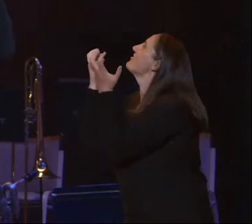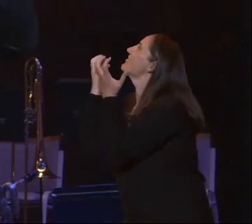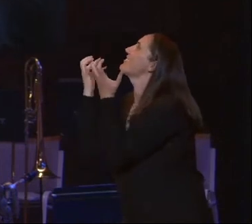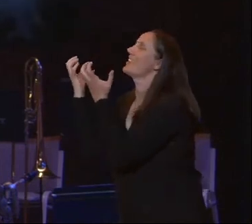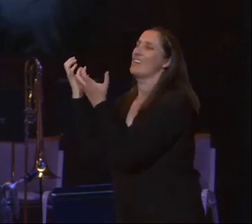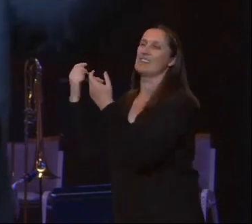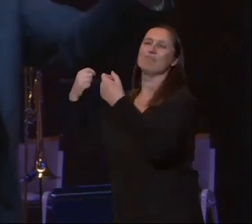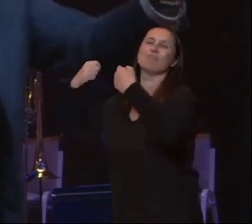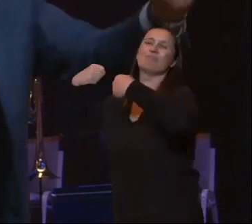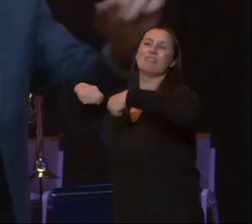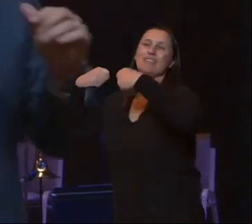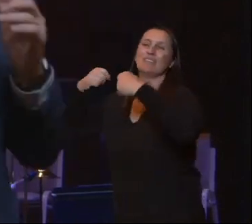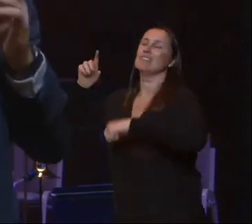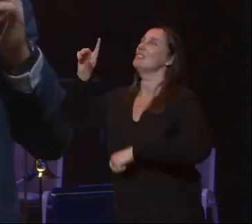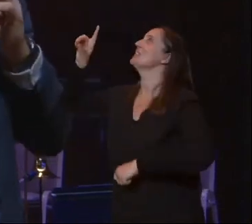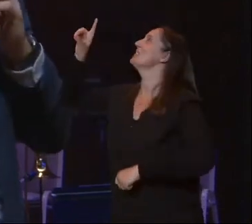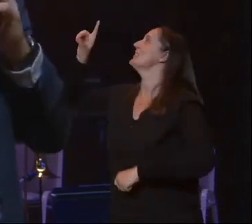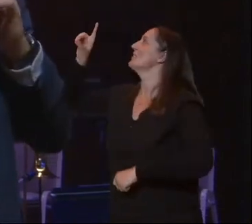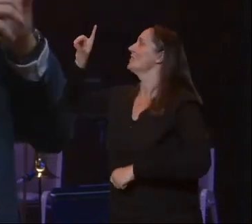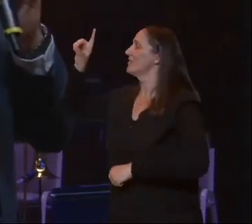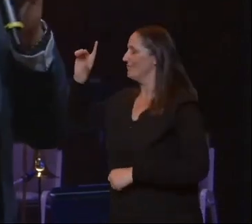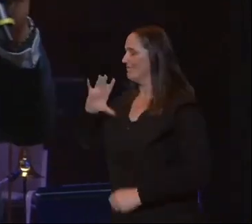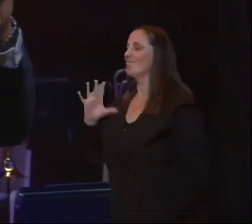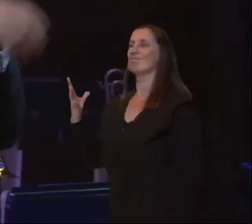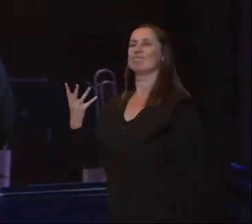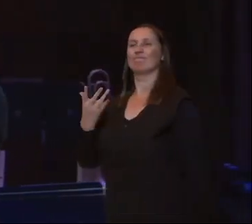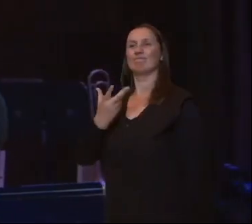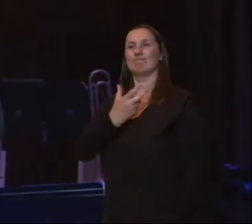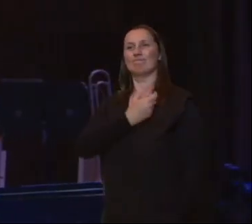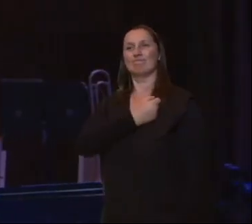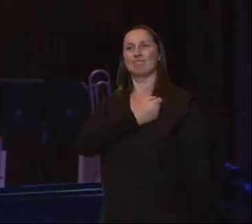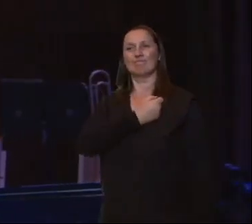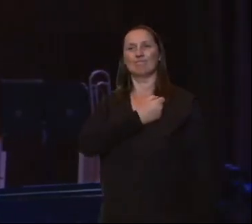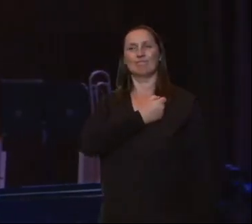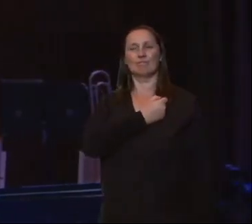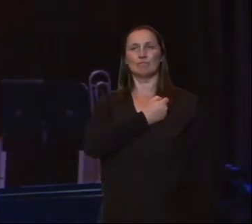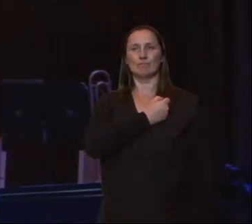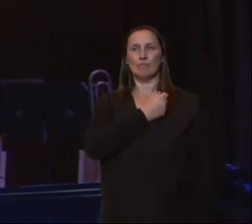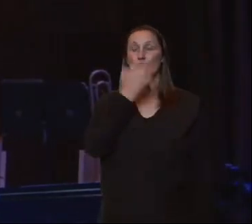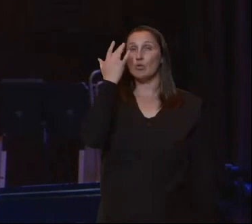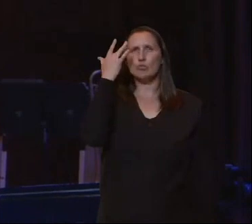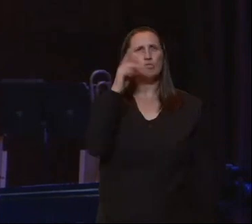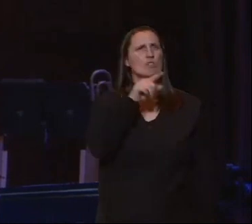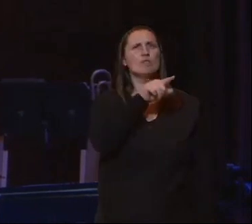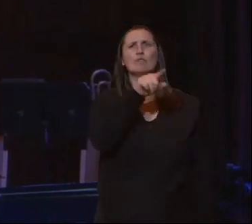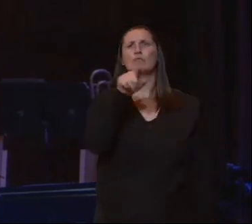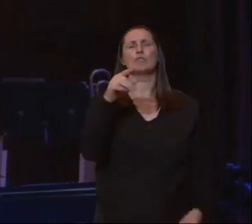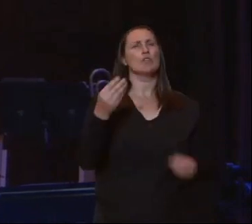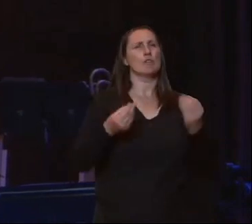eu preciso de um resgatador. Eu não sei qual é a tua situação.